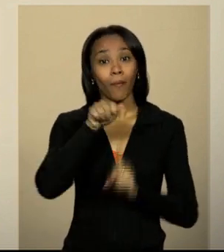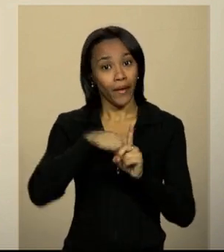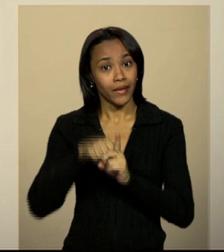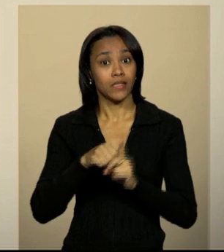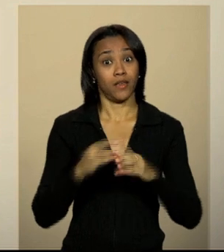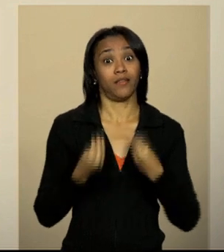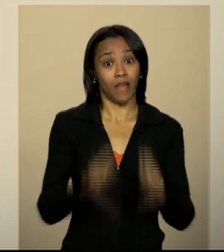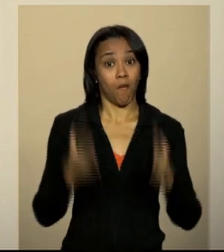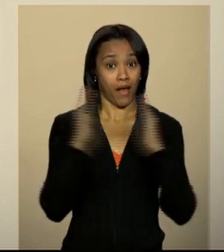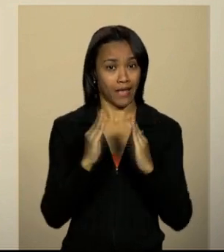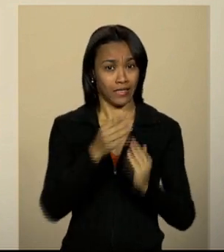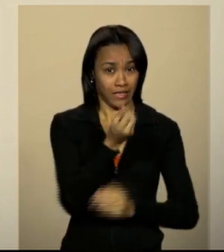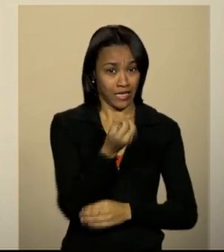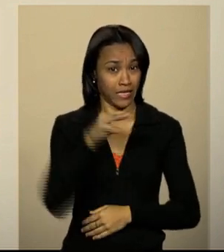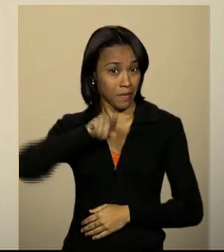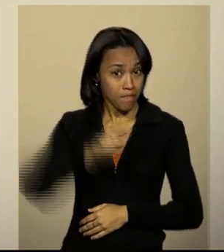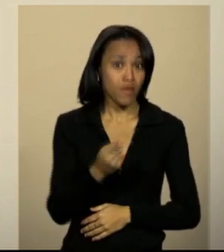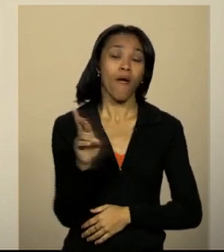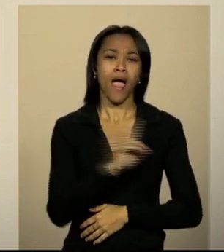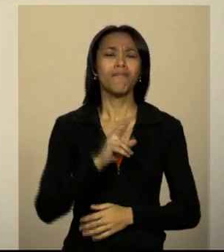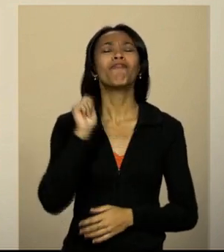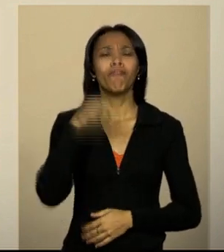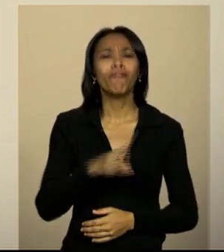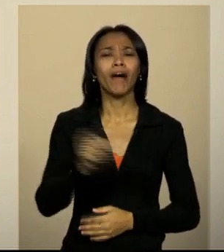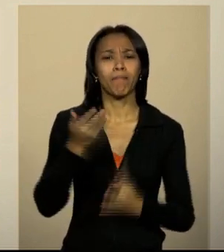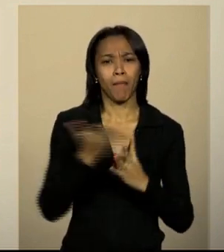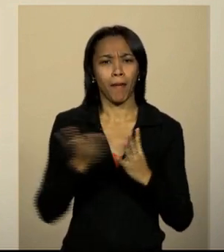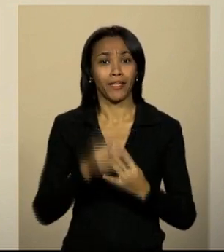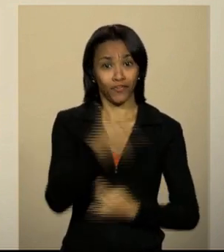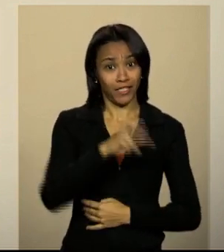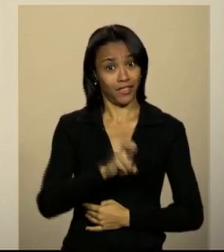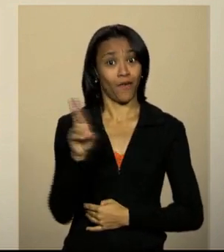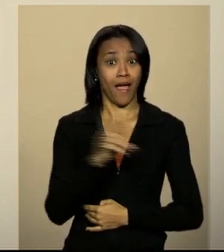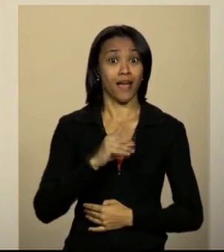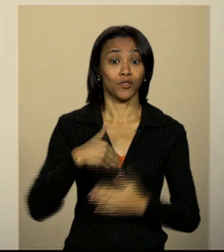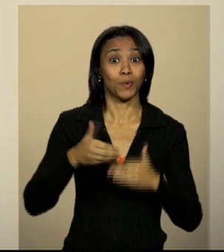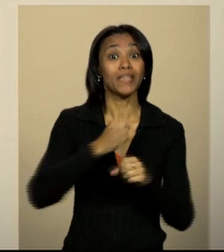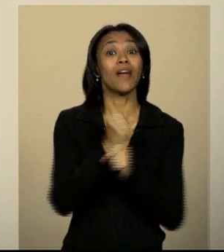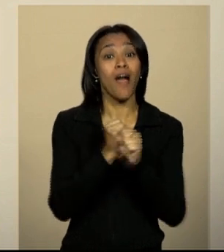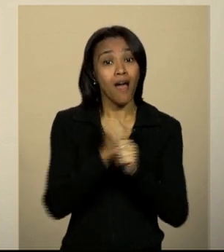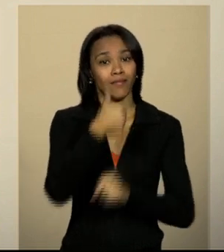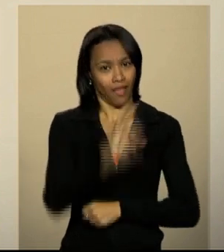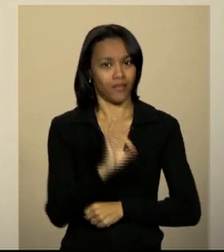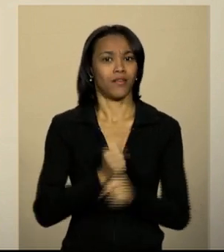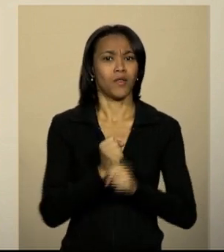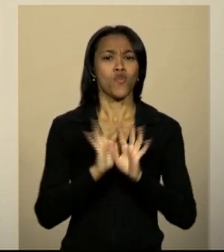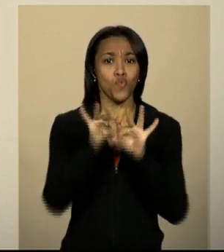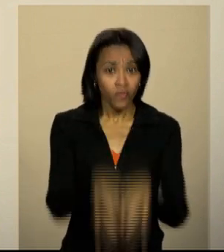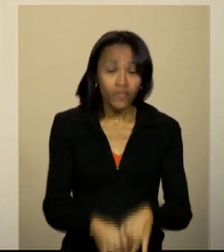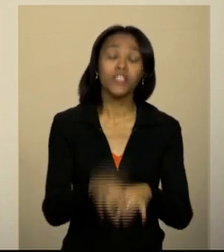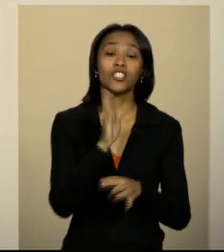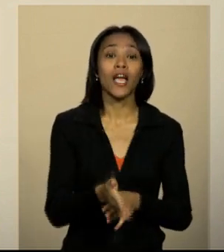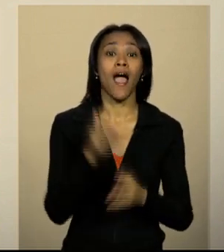recebe uma casa de 60 mil reais vai pagar uma prestação de r$ 25 durante 10 anos no final desse período